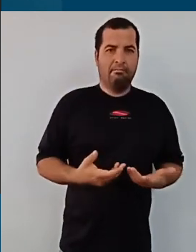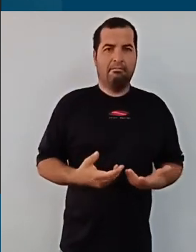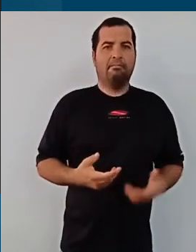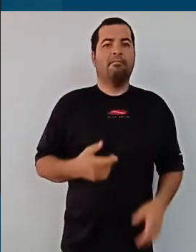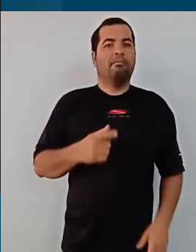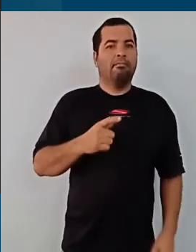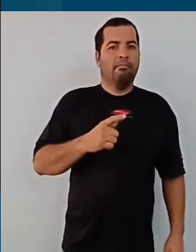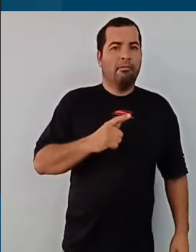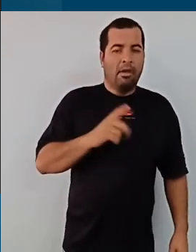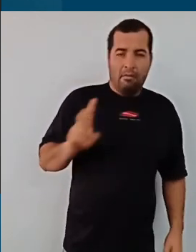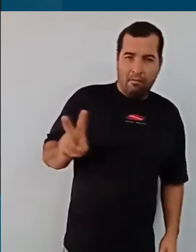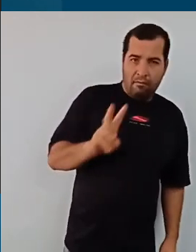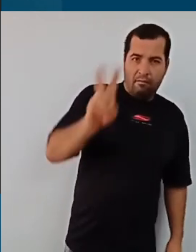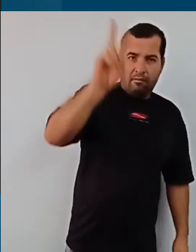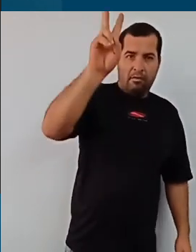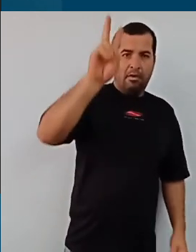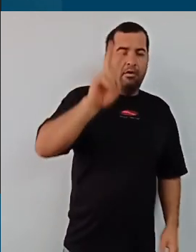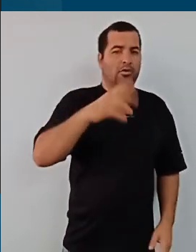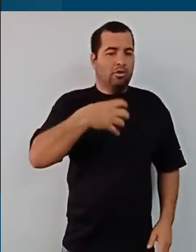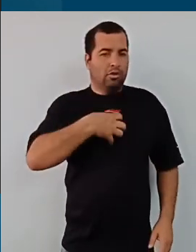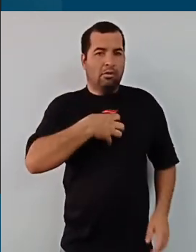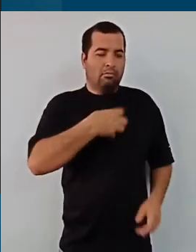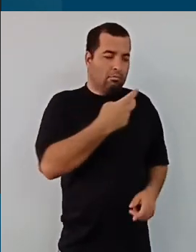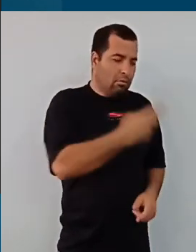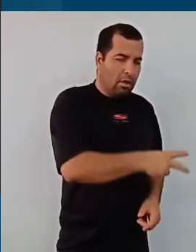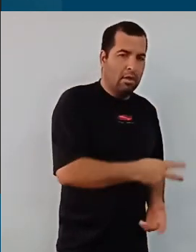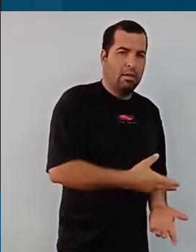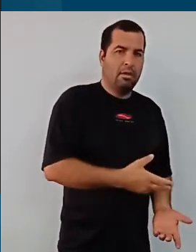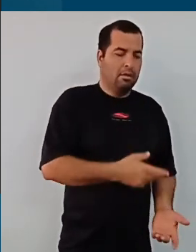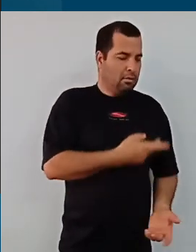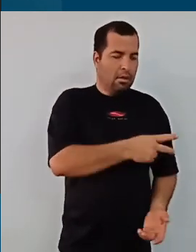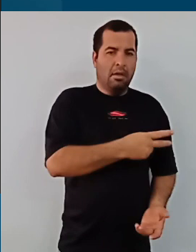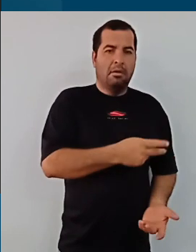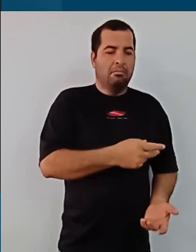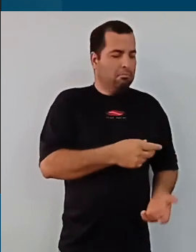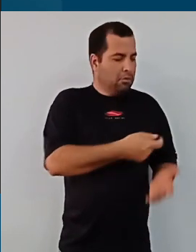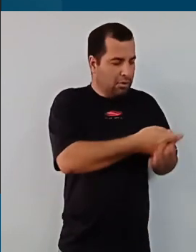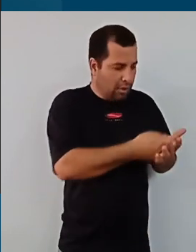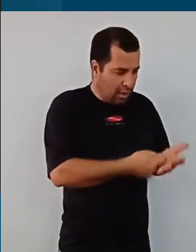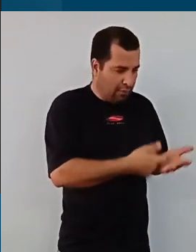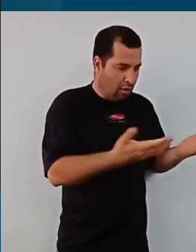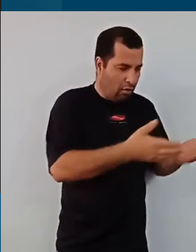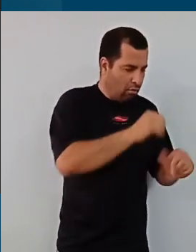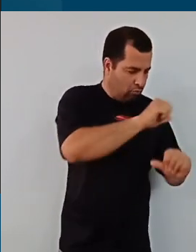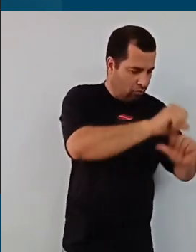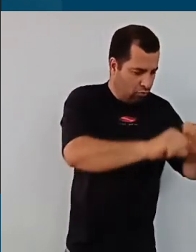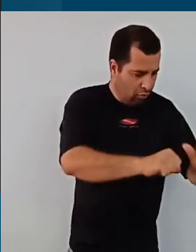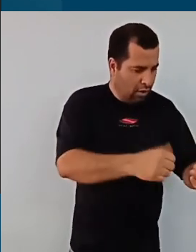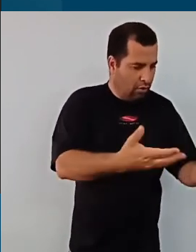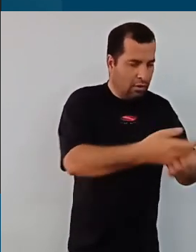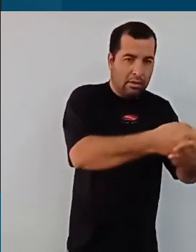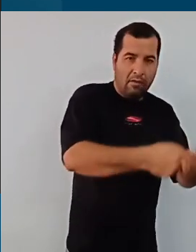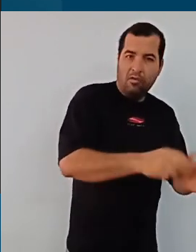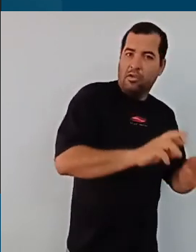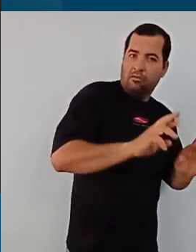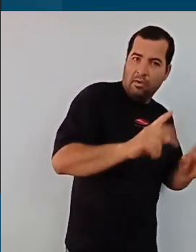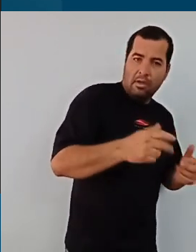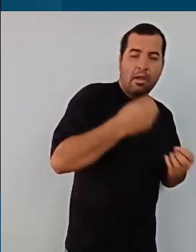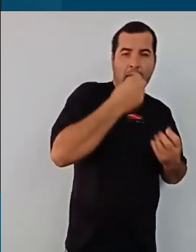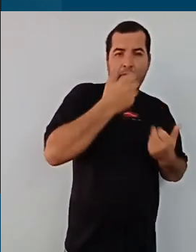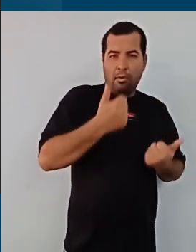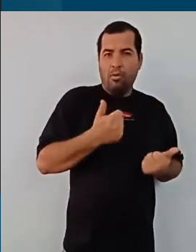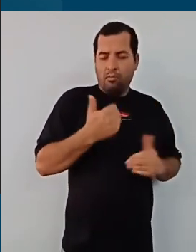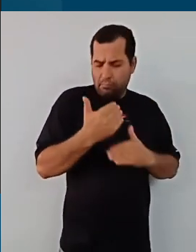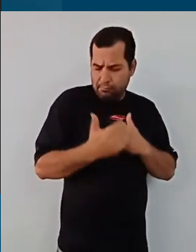validando produções dos estudantes. Então, ele escrevia dessa forma, agora escreve desta outra. Ele